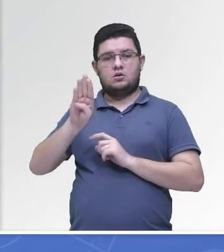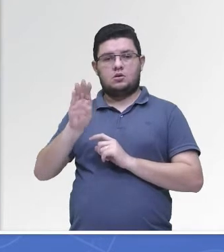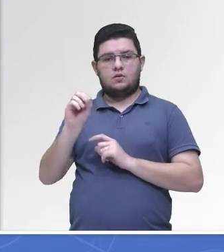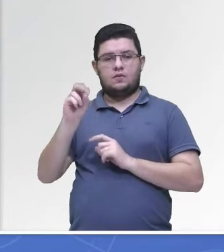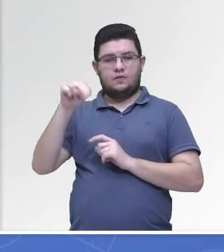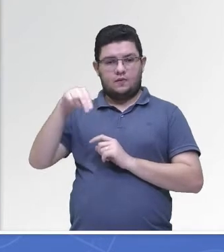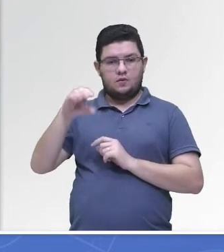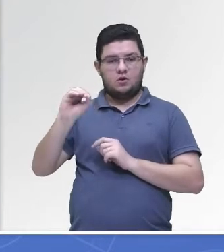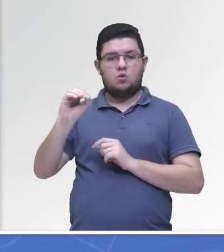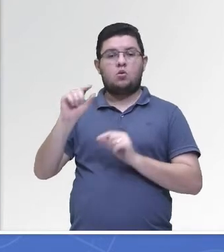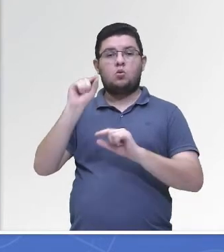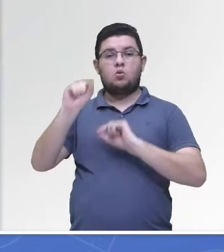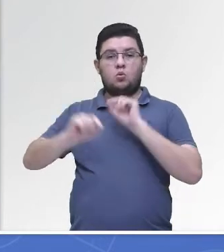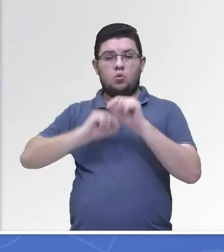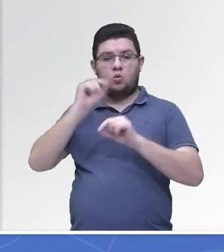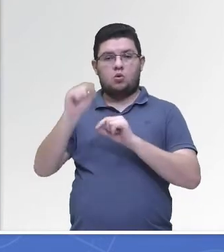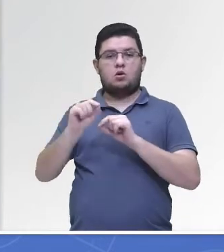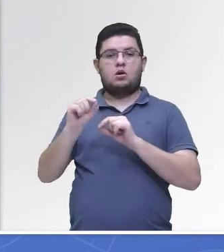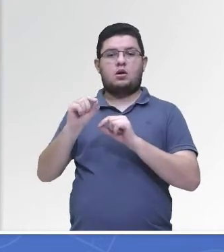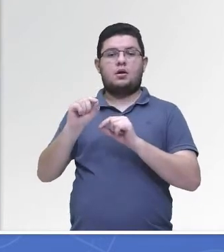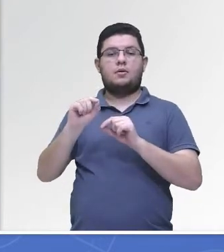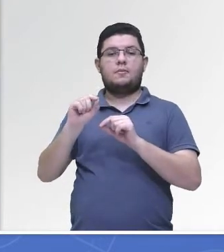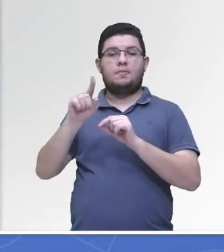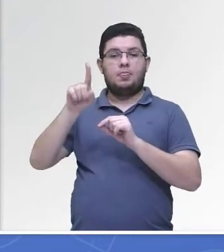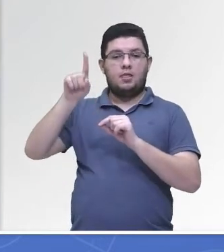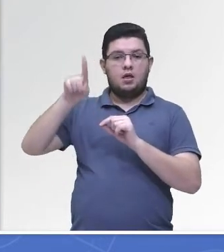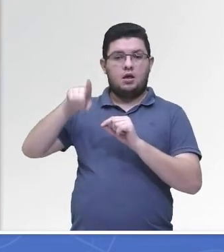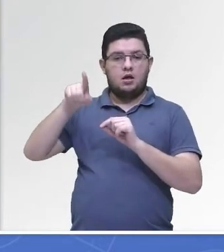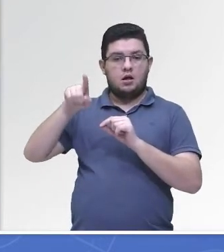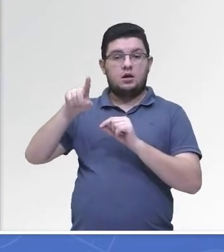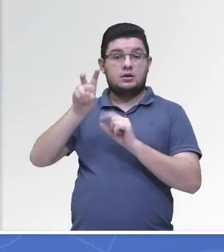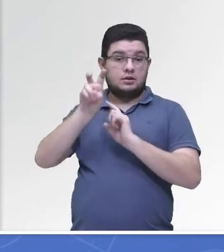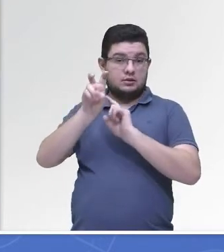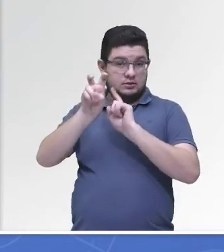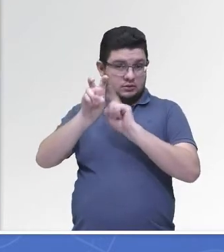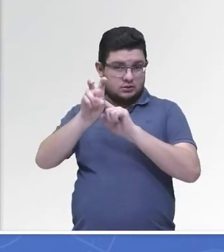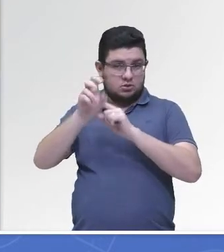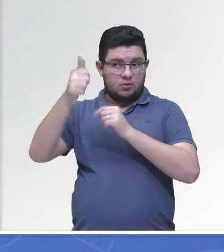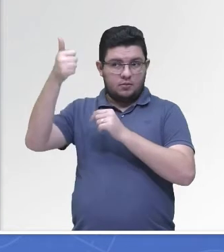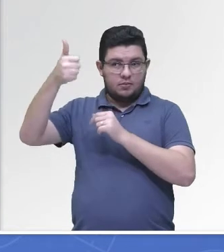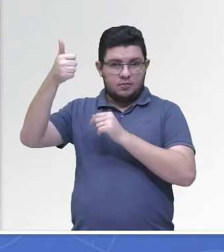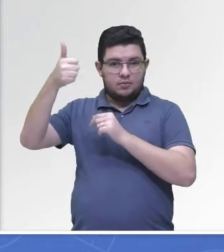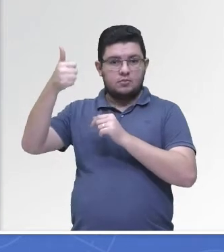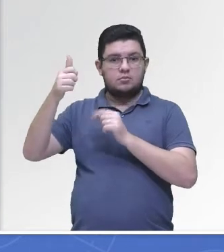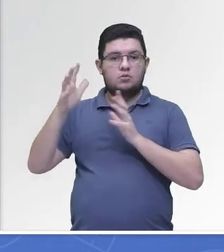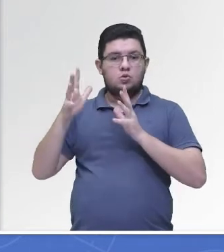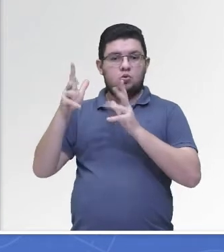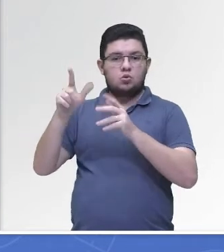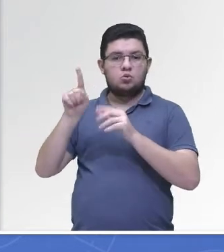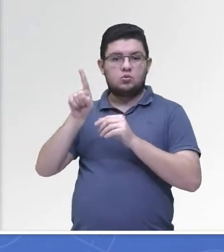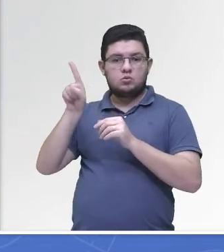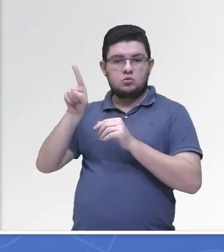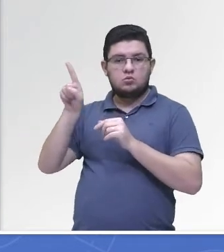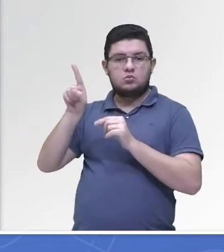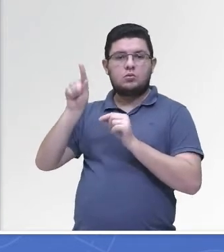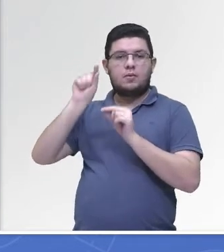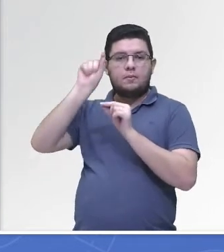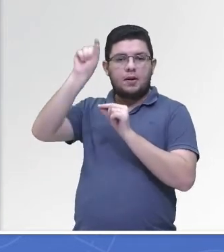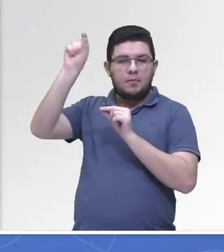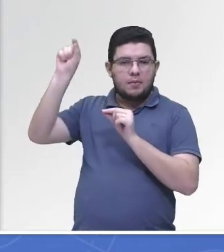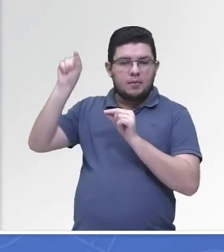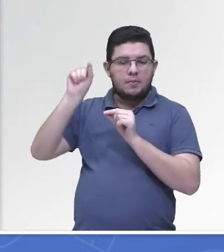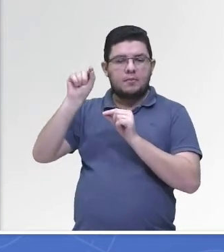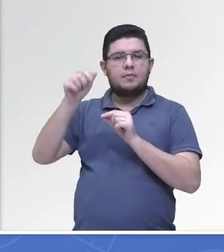verdadeiro. São todos esses carbonos das extremidades. Ó, primário, primário, primário, primário